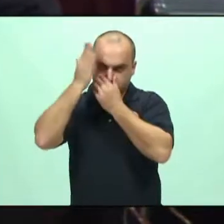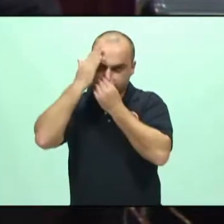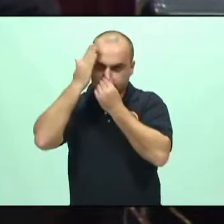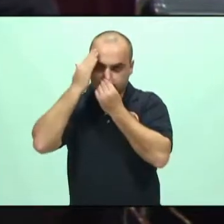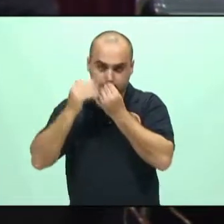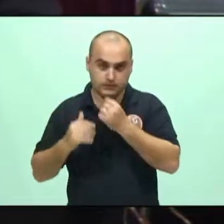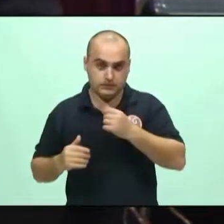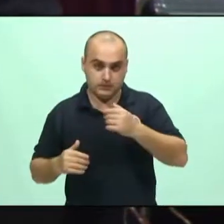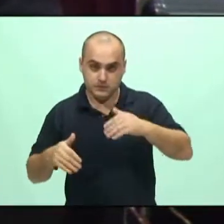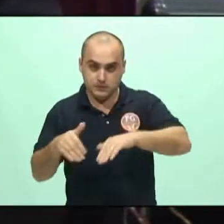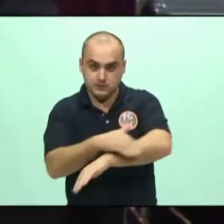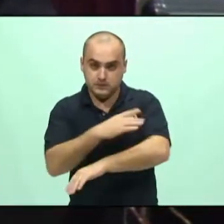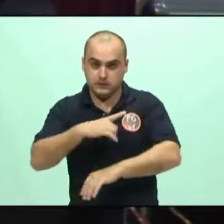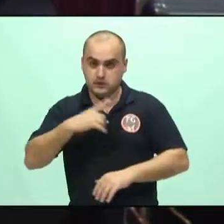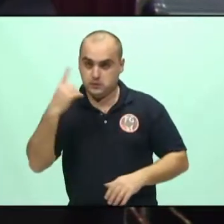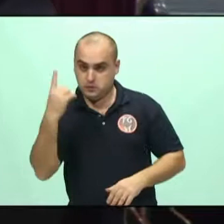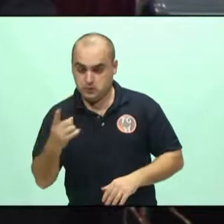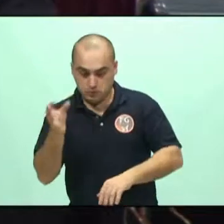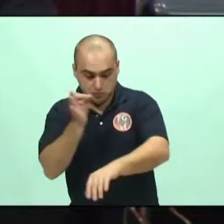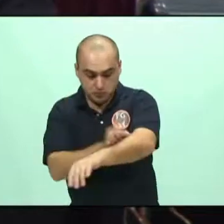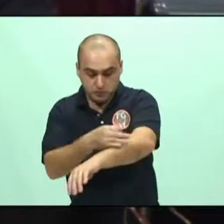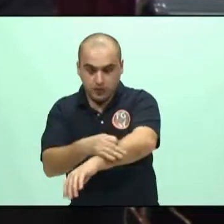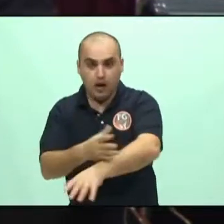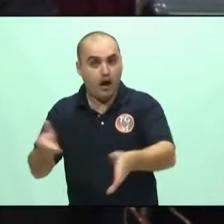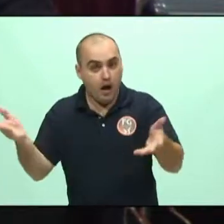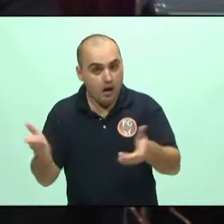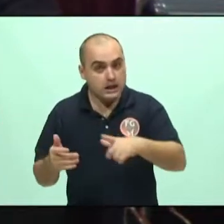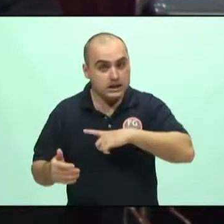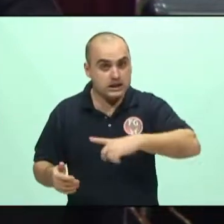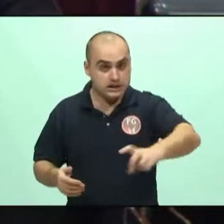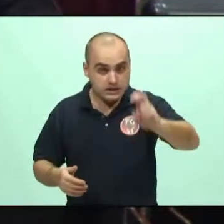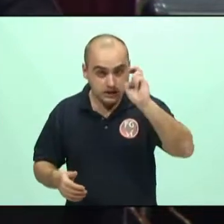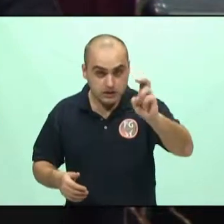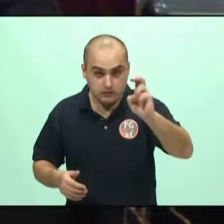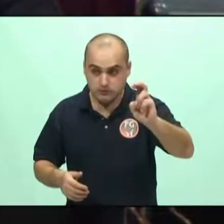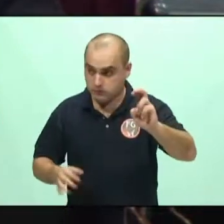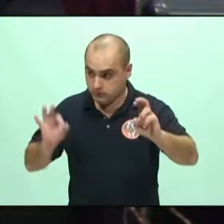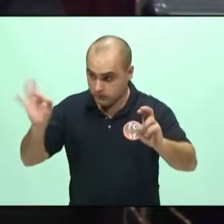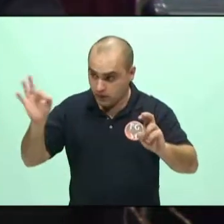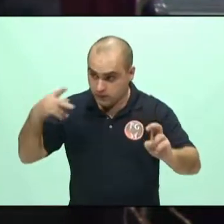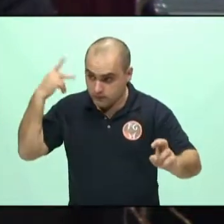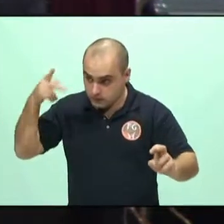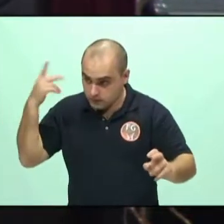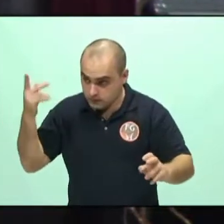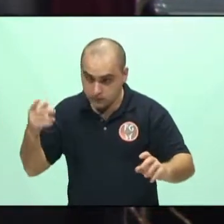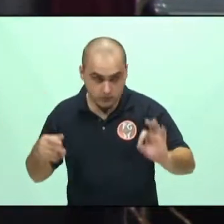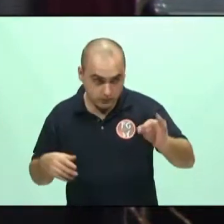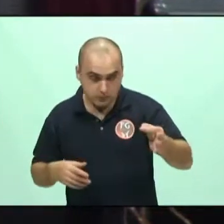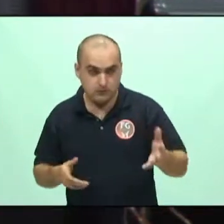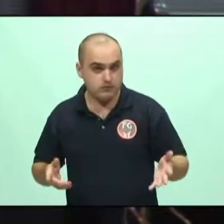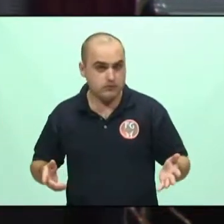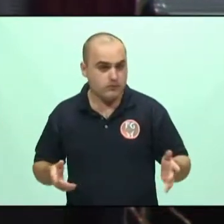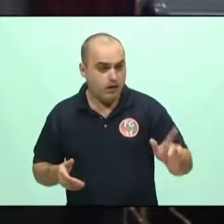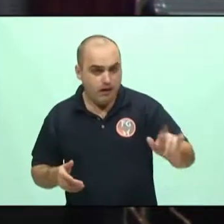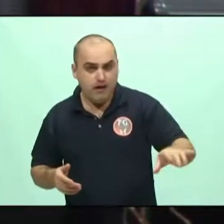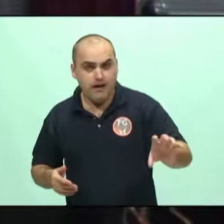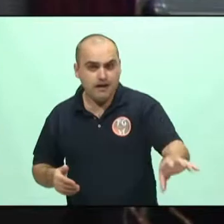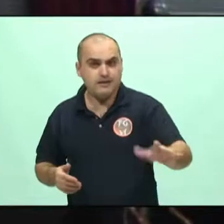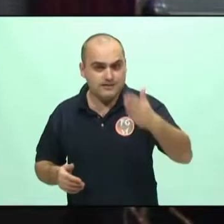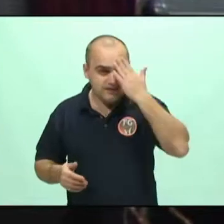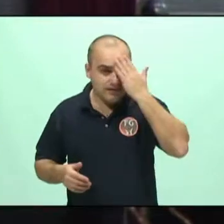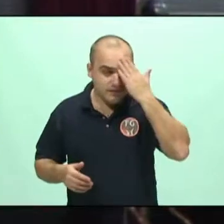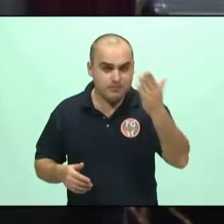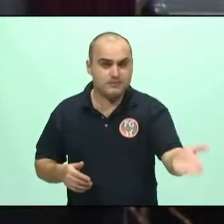um buraco agora tem cinco na verdade Antônio Aldo é verdade Vereador é assim então a gente sabe disso agora gente